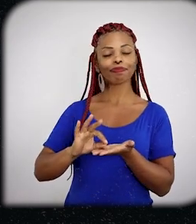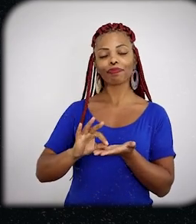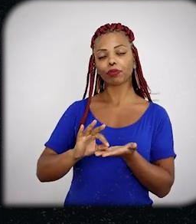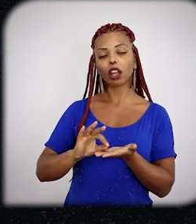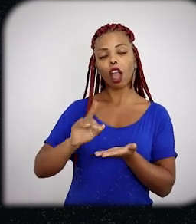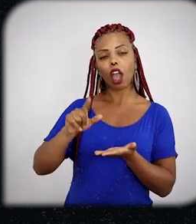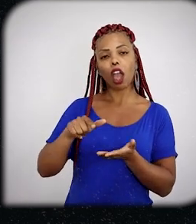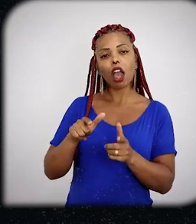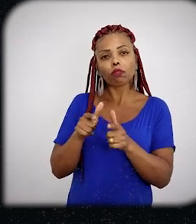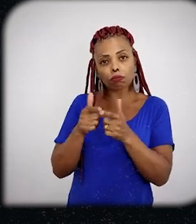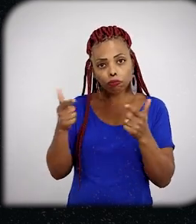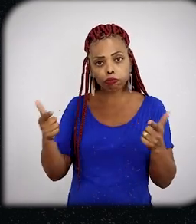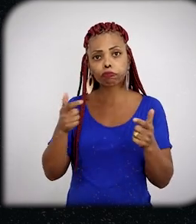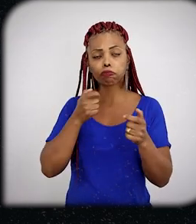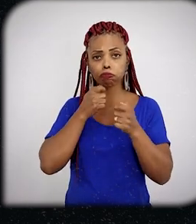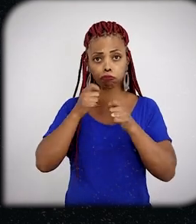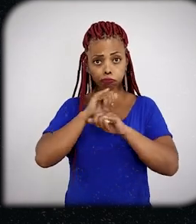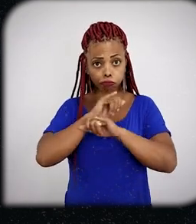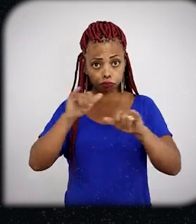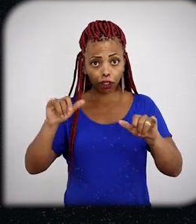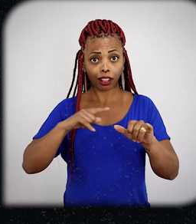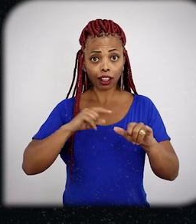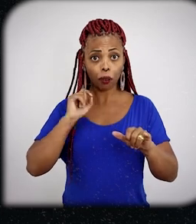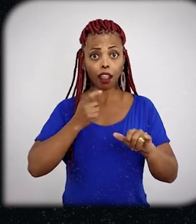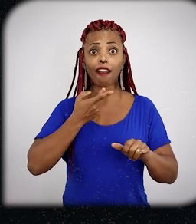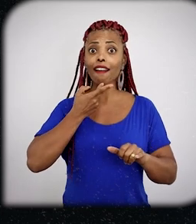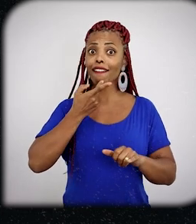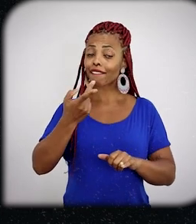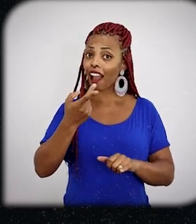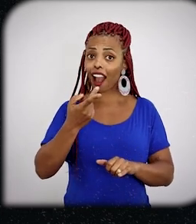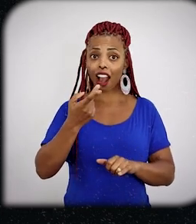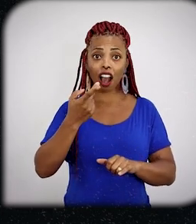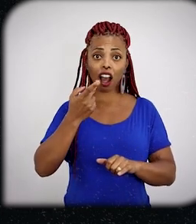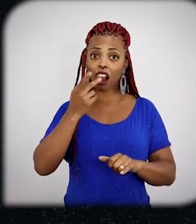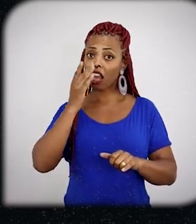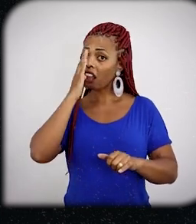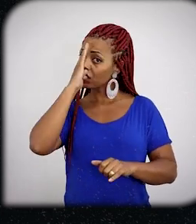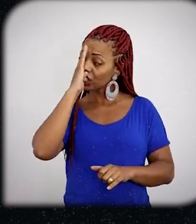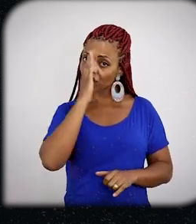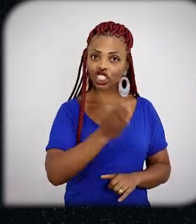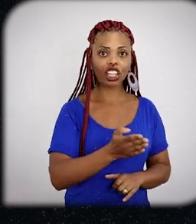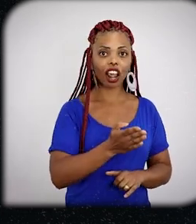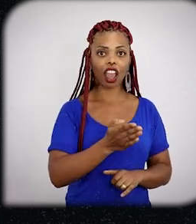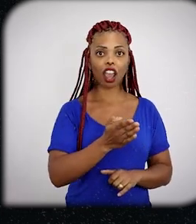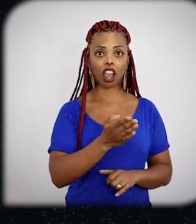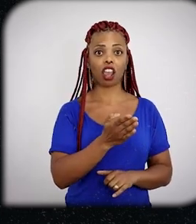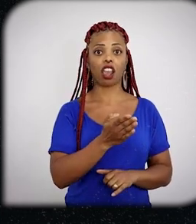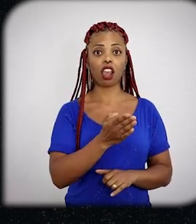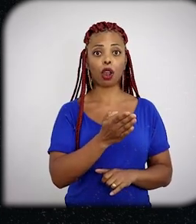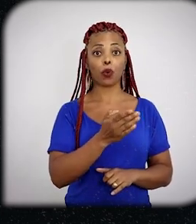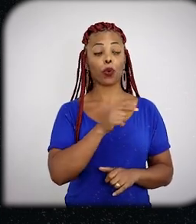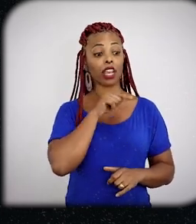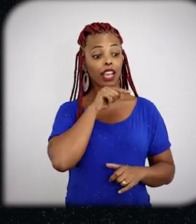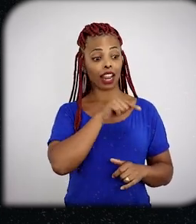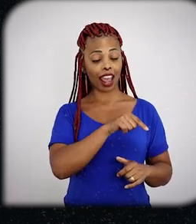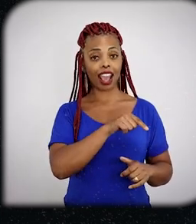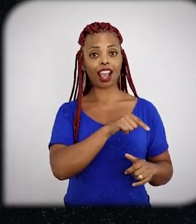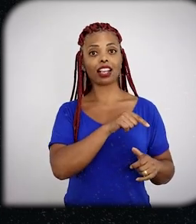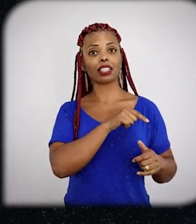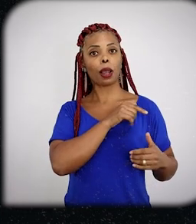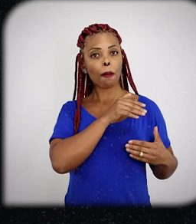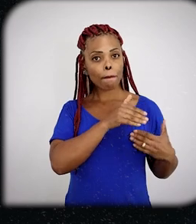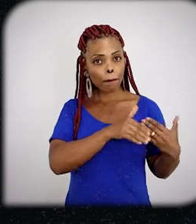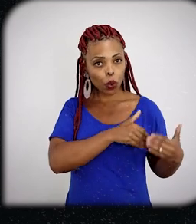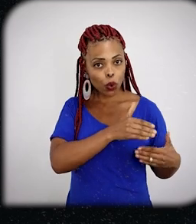artigos, uma editorial, que claramente diz que não é desejável para